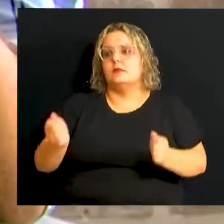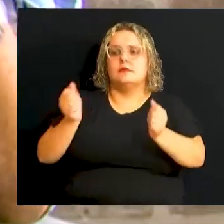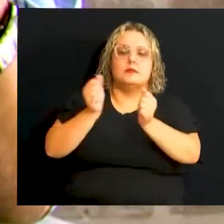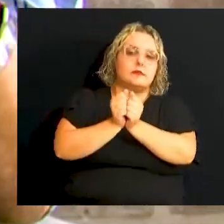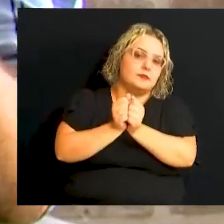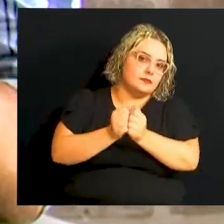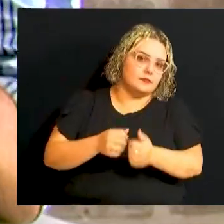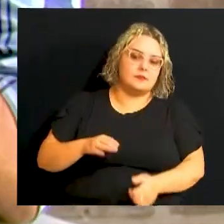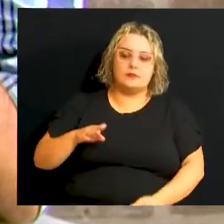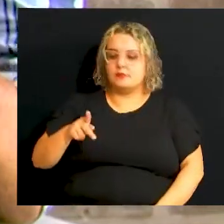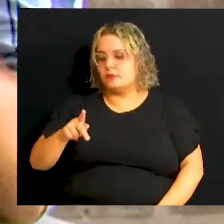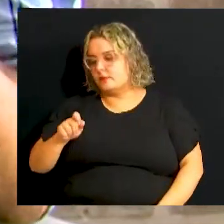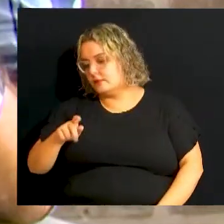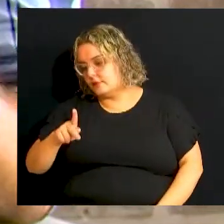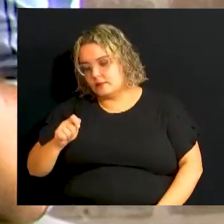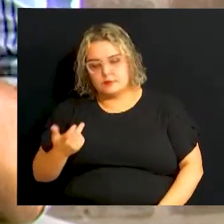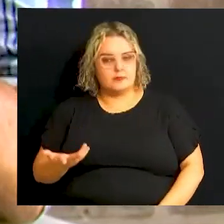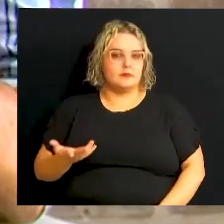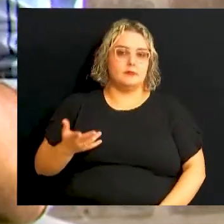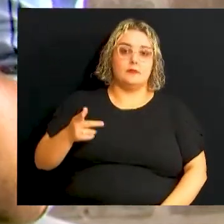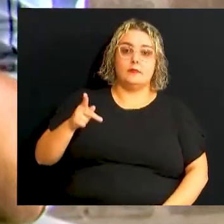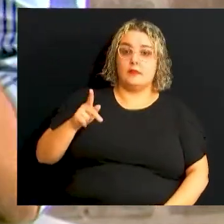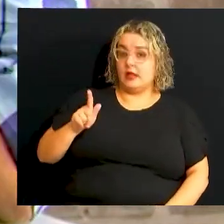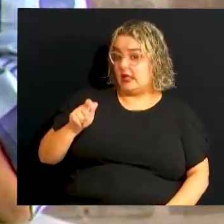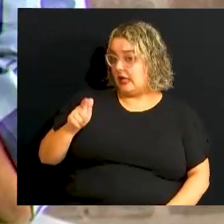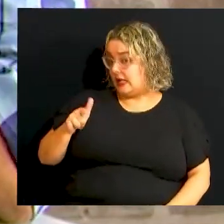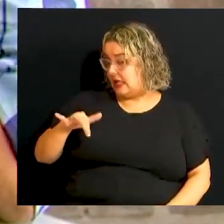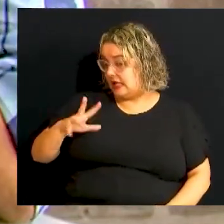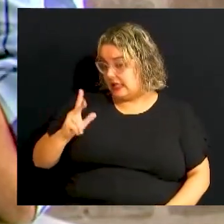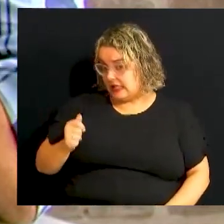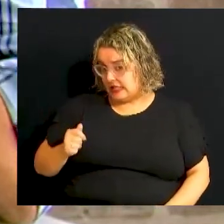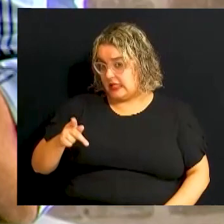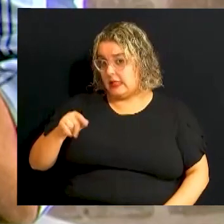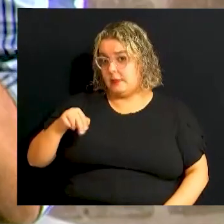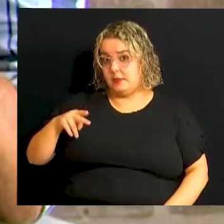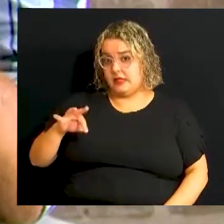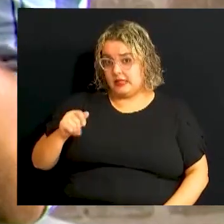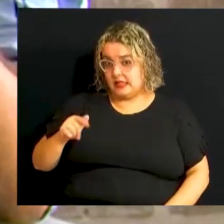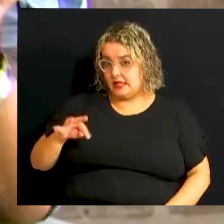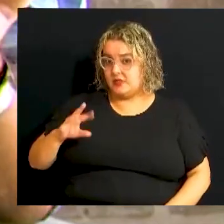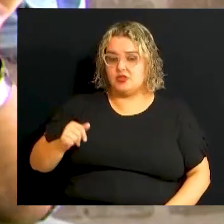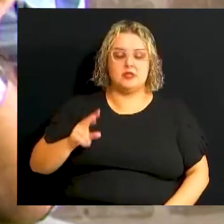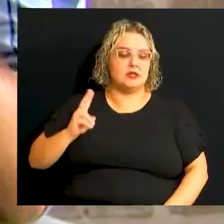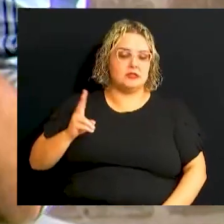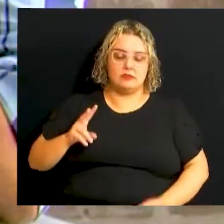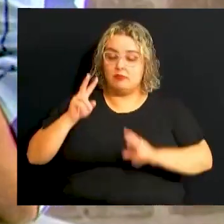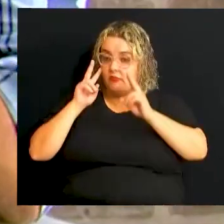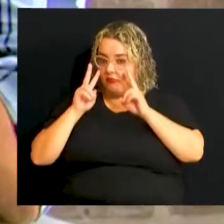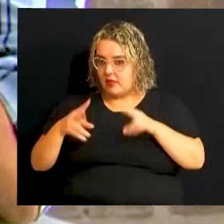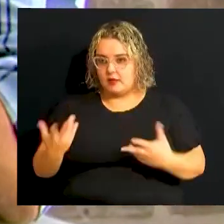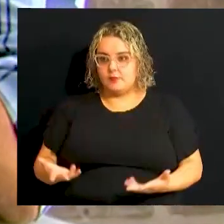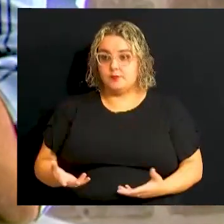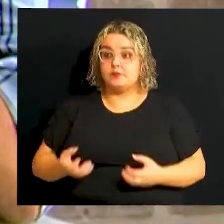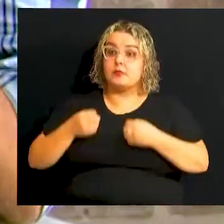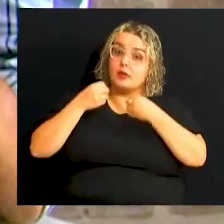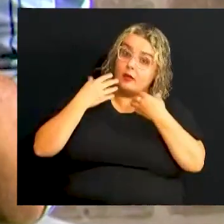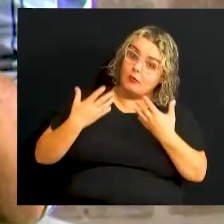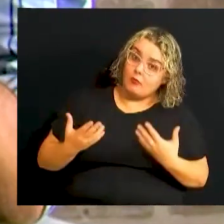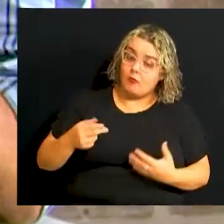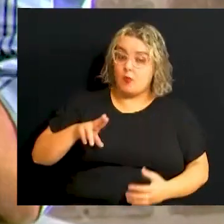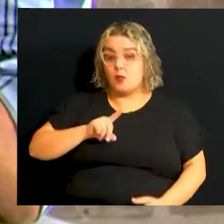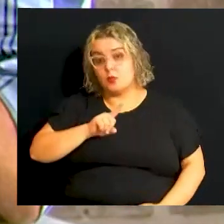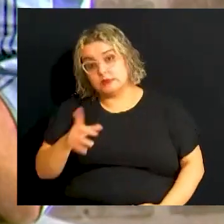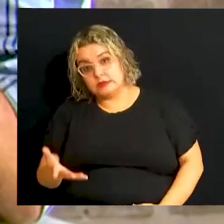junto com a Peppa, aquelas coisas. Então a gente vai saber do Júnior aqui se isso é saudável, se não é, se tem